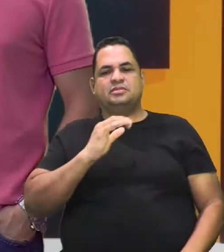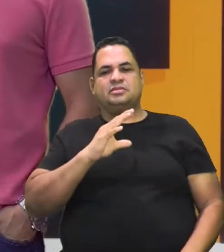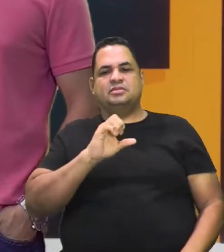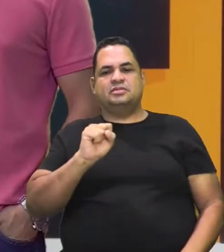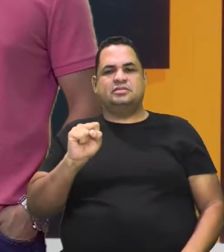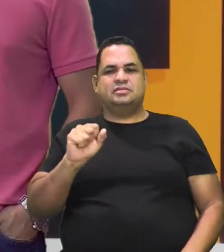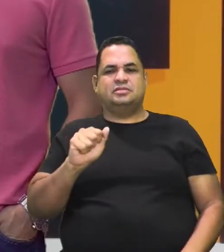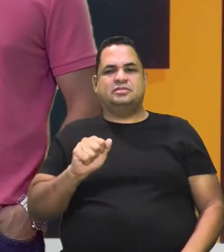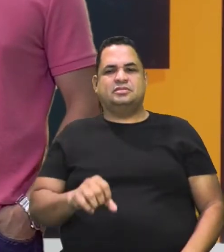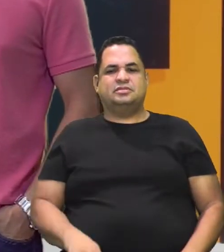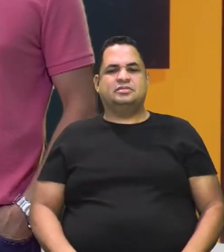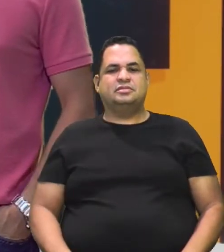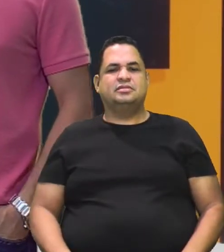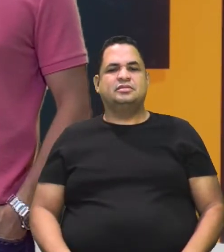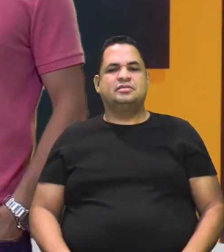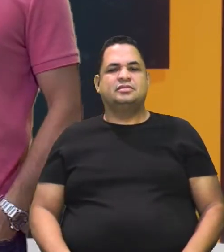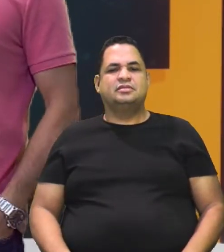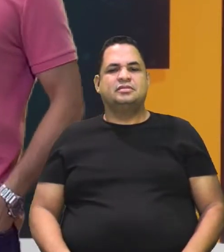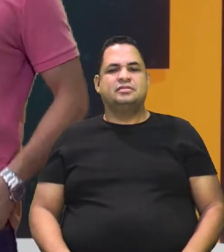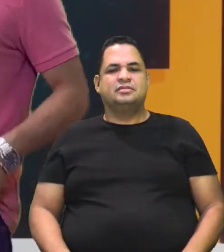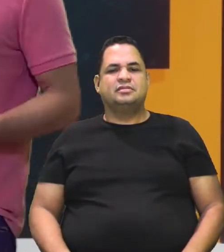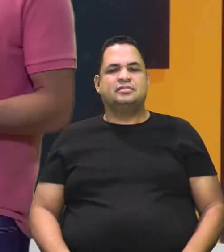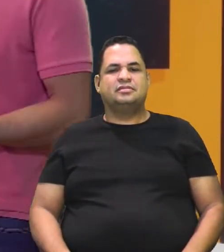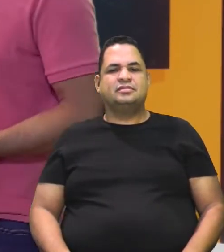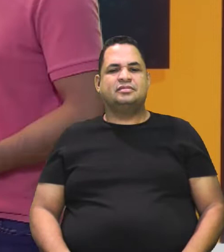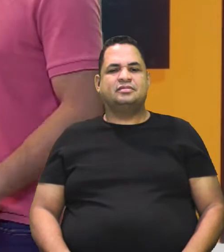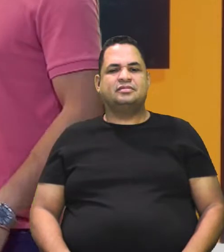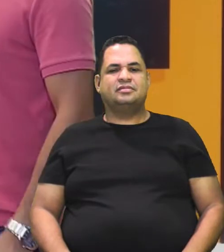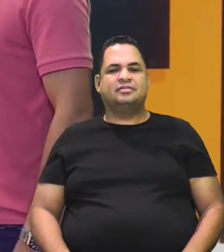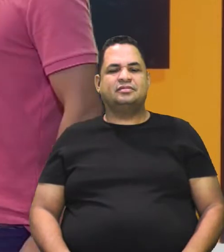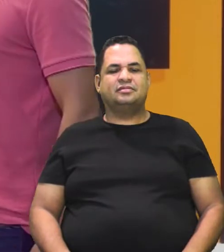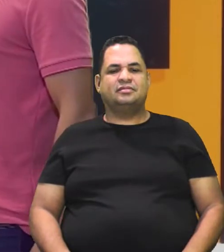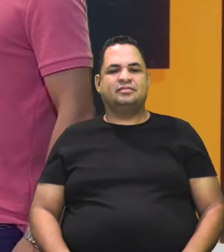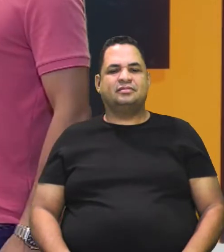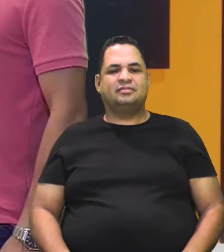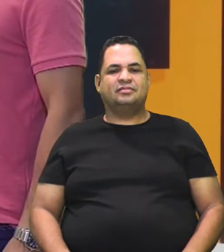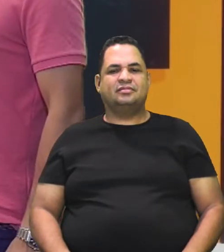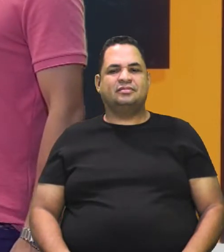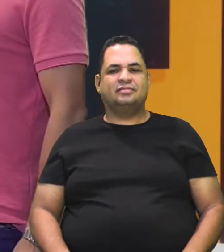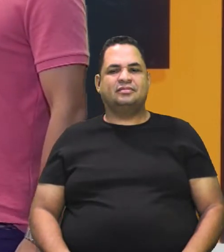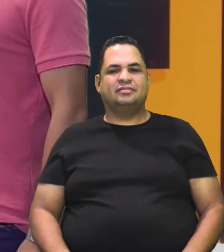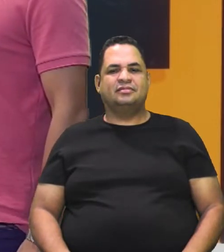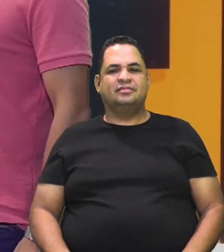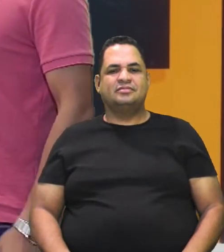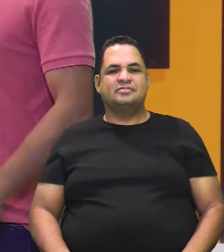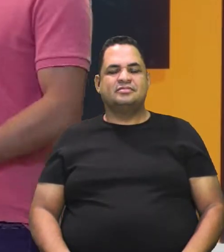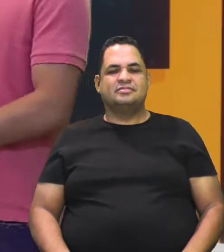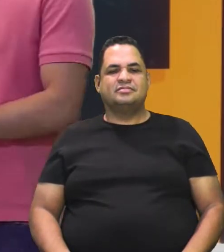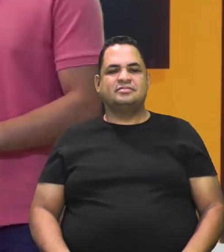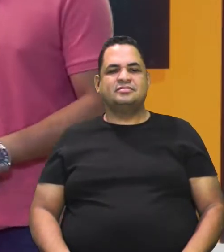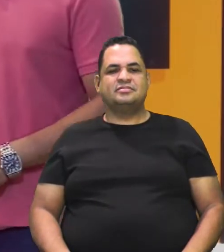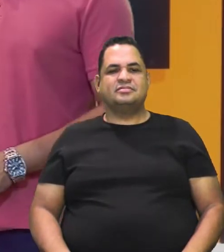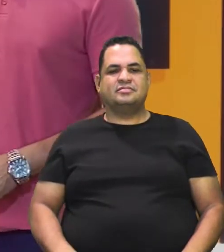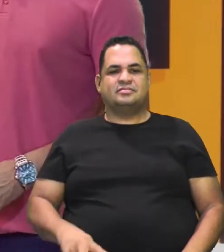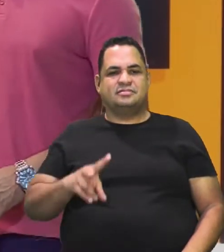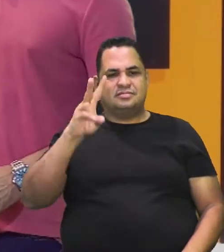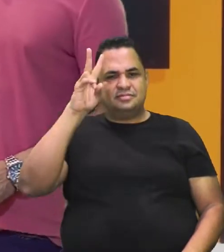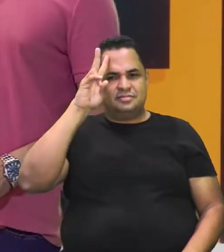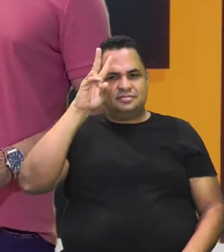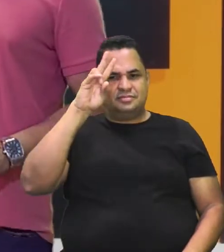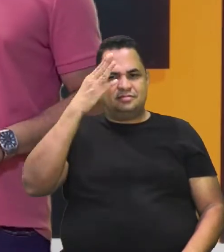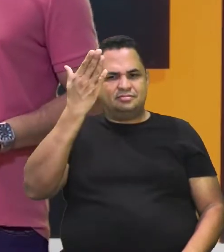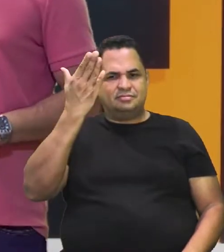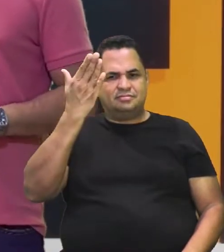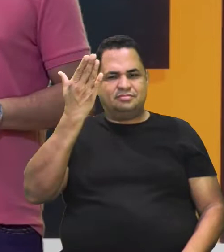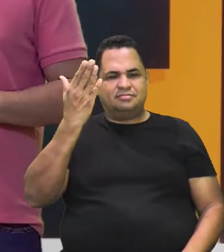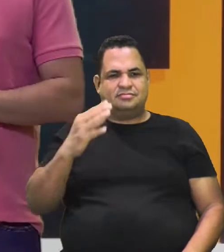Aperta de novo aí. Vamos lá, de novo. Olha aí. Agora sim, né? Eixo das abscissas. E o eixo Y, lembra como é que é o nome? Não fala